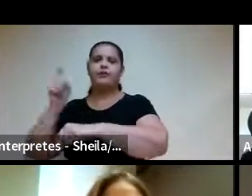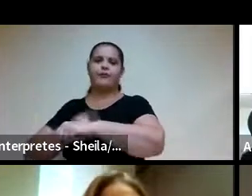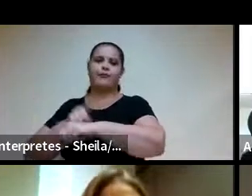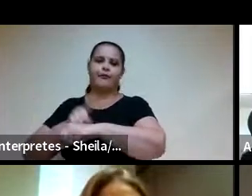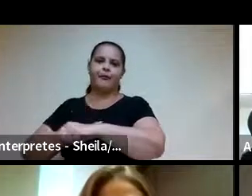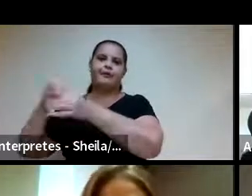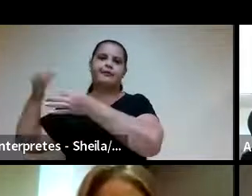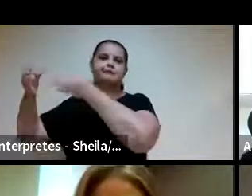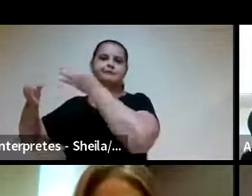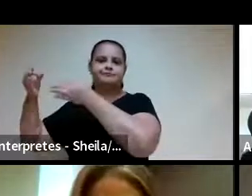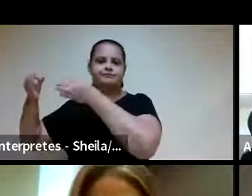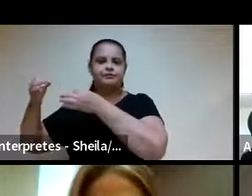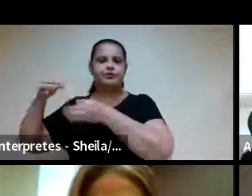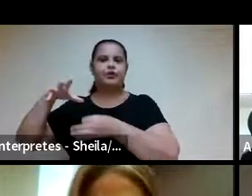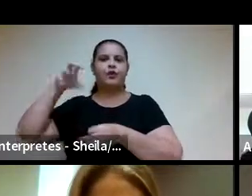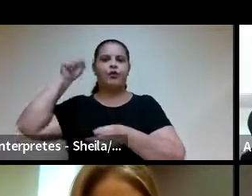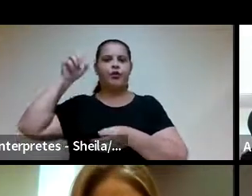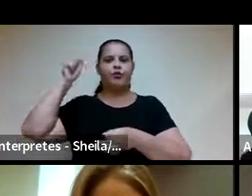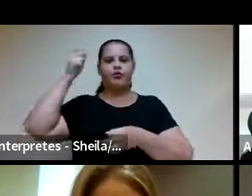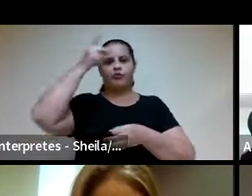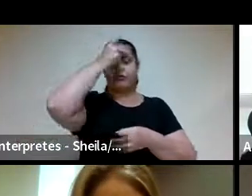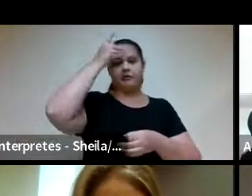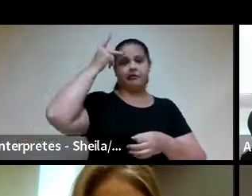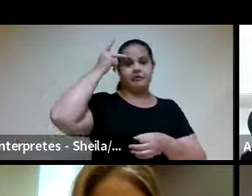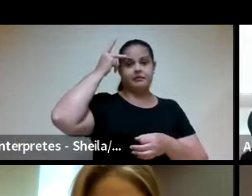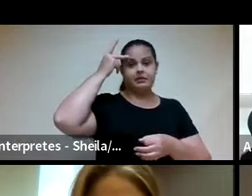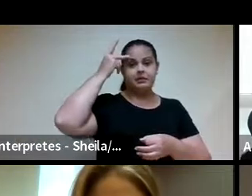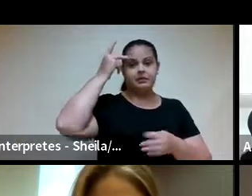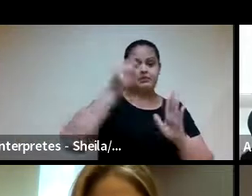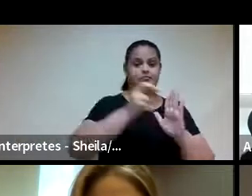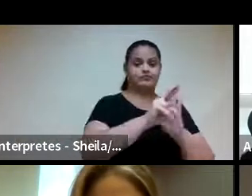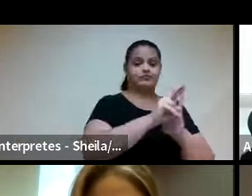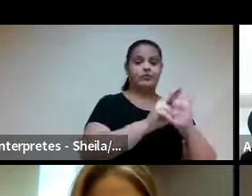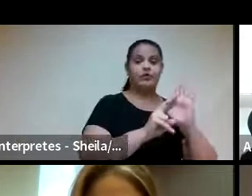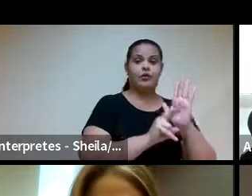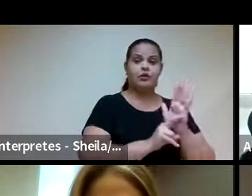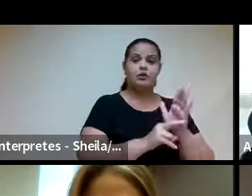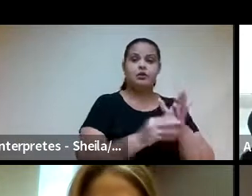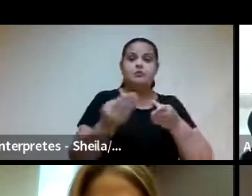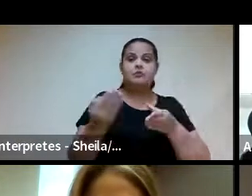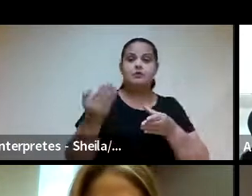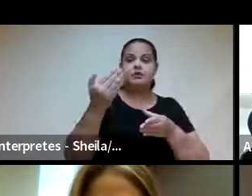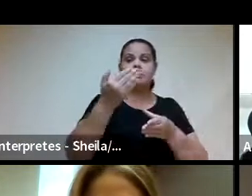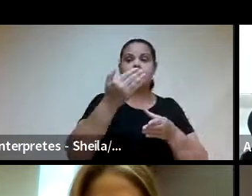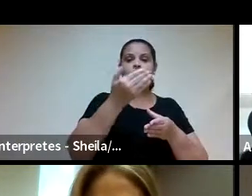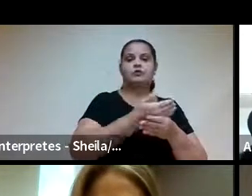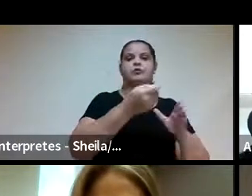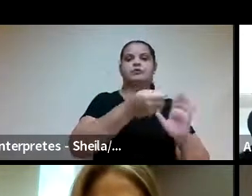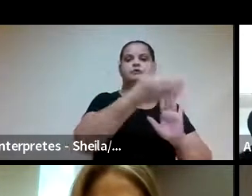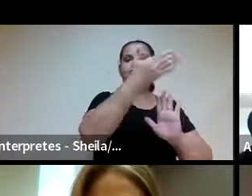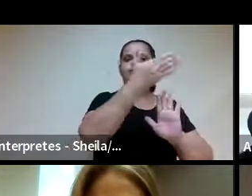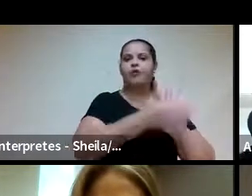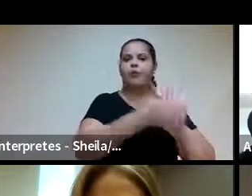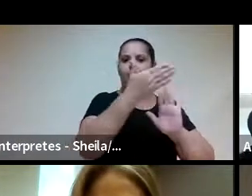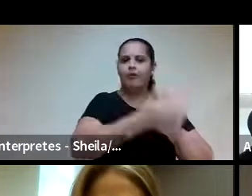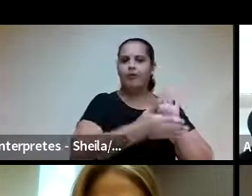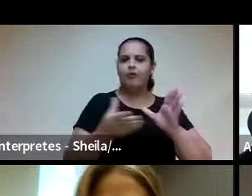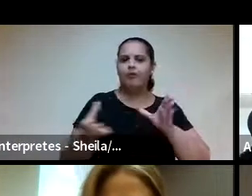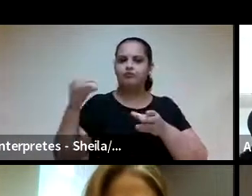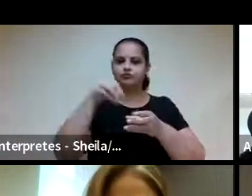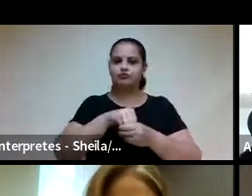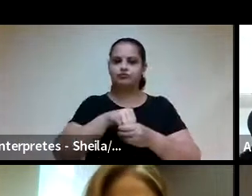ouvidas e houve o requerimento de produção da prova, tendo em conta que a parte não